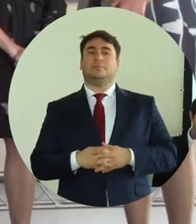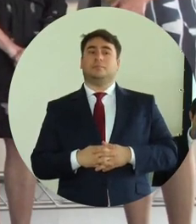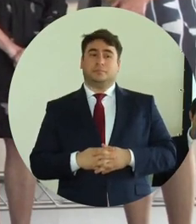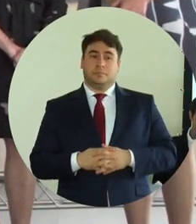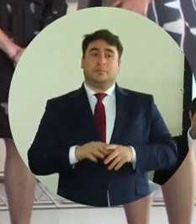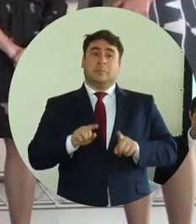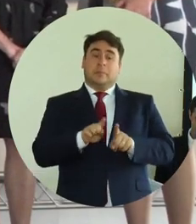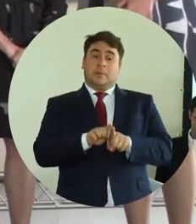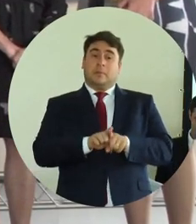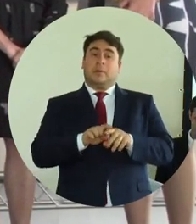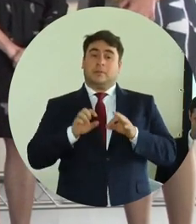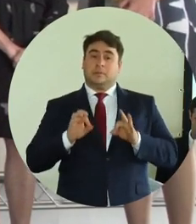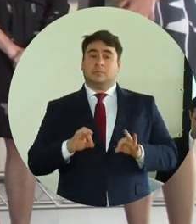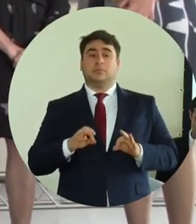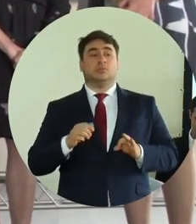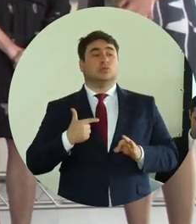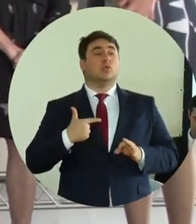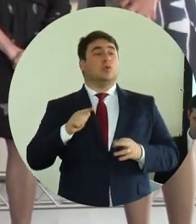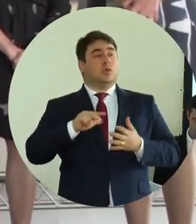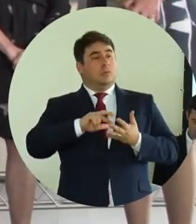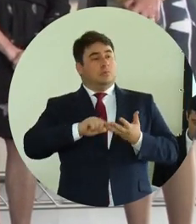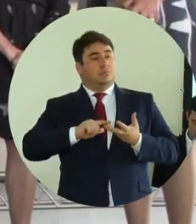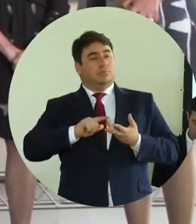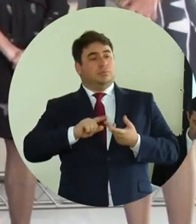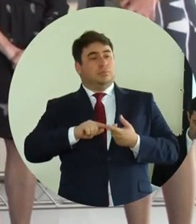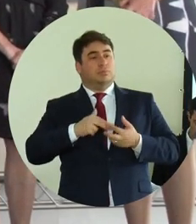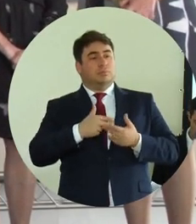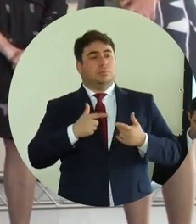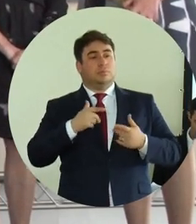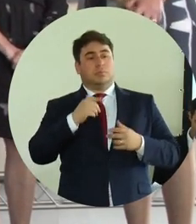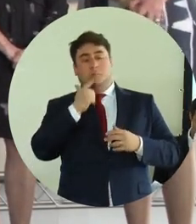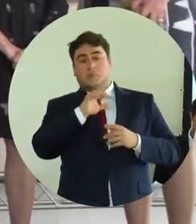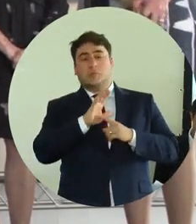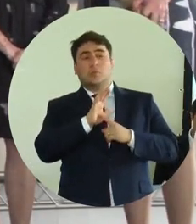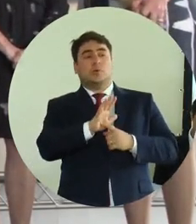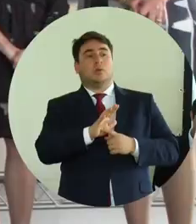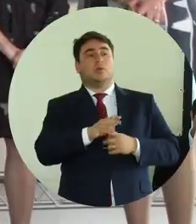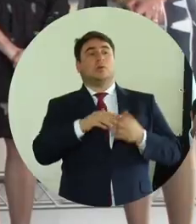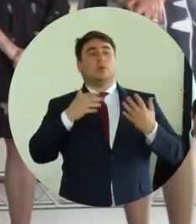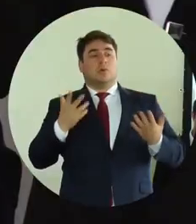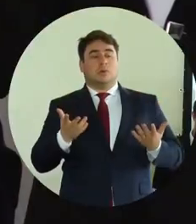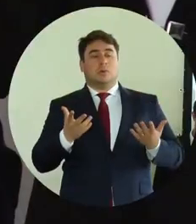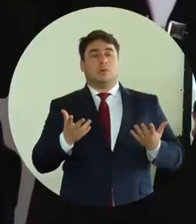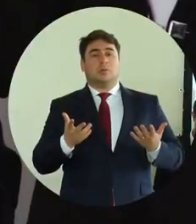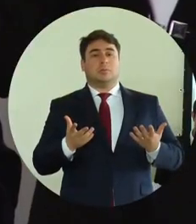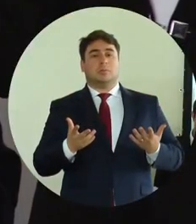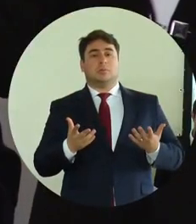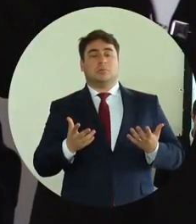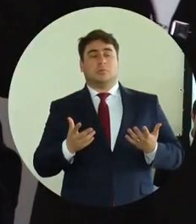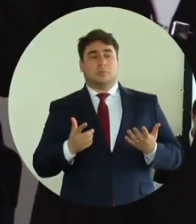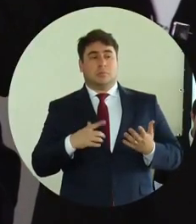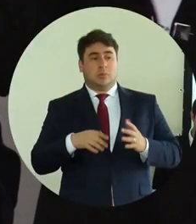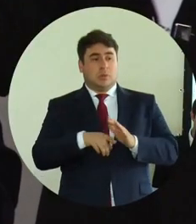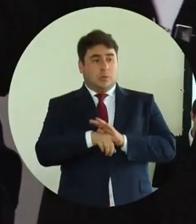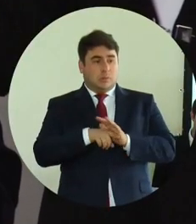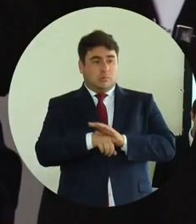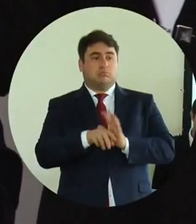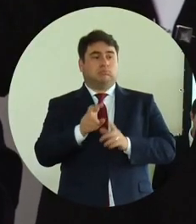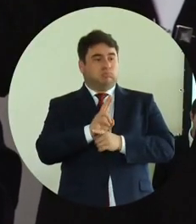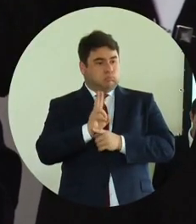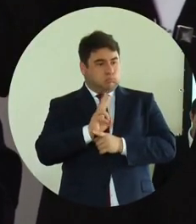além disso, várias outras questões, né? A Secretaria Nacional, ela precisa sempre está monitorando as